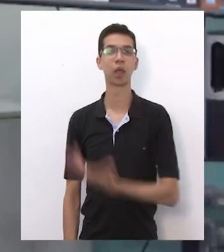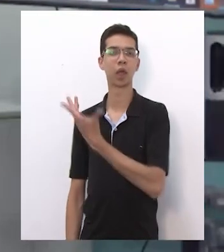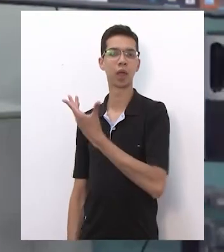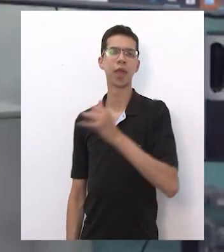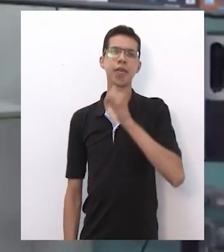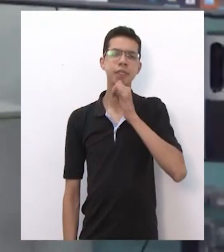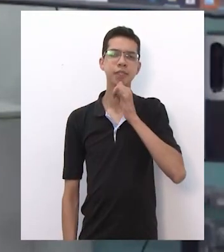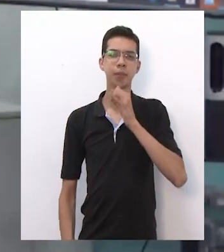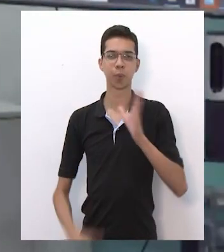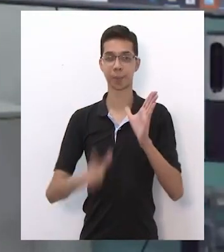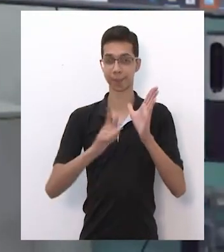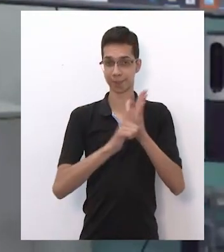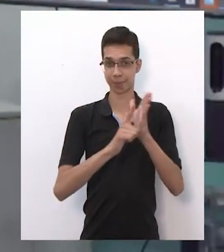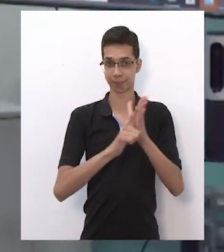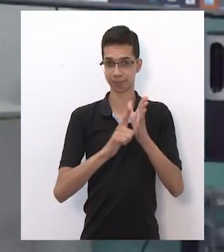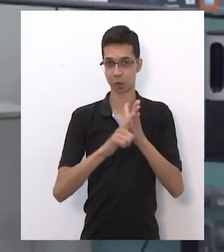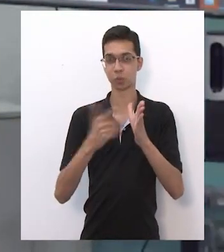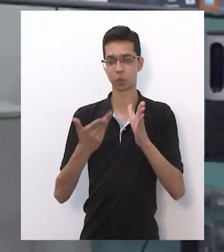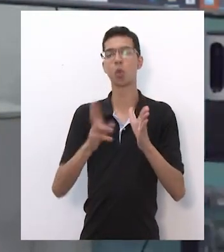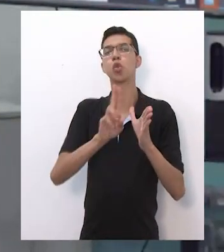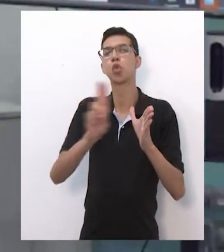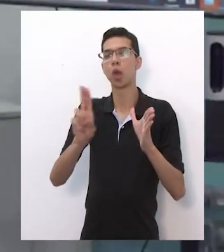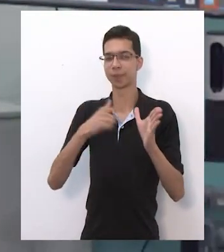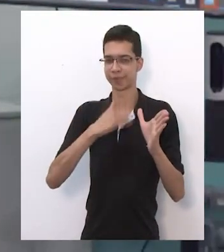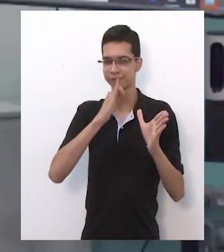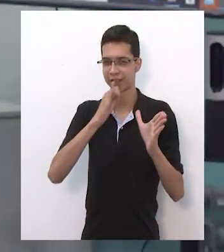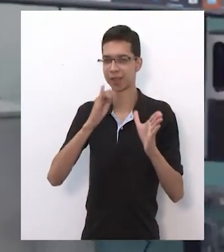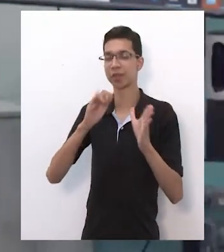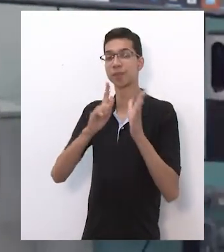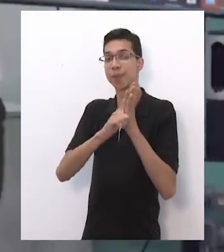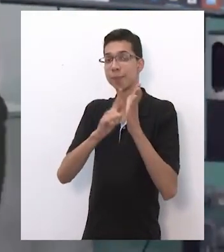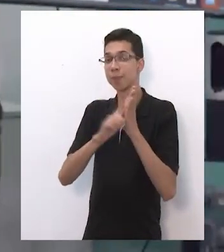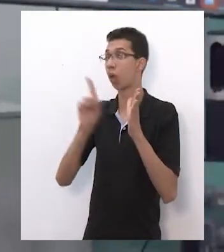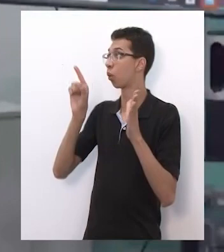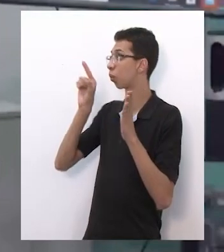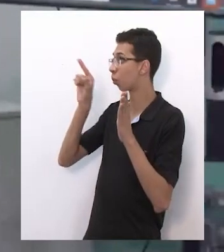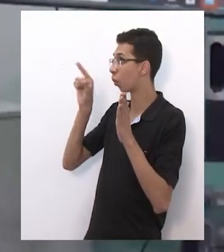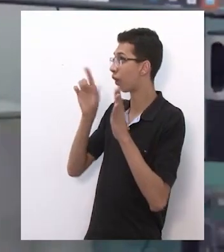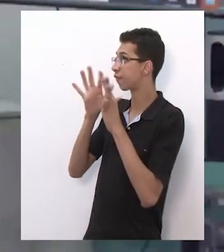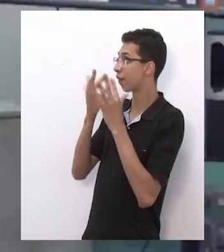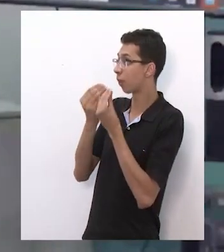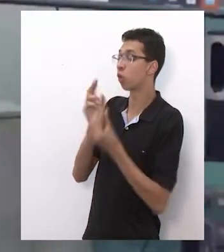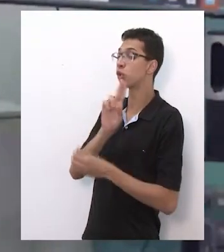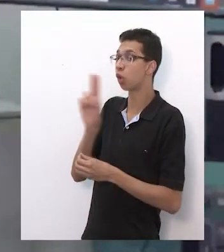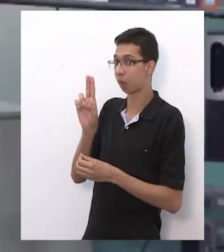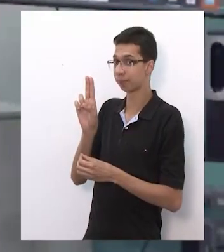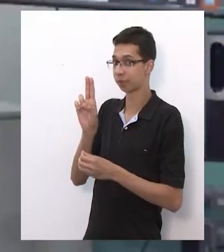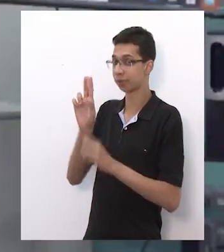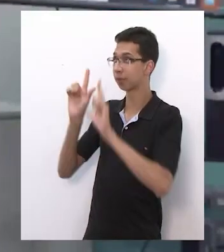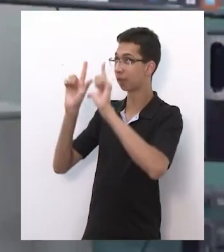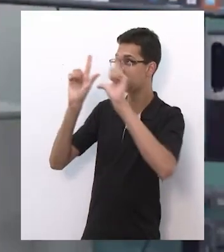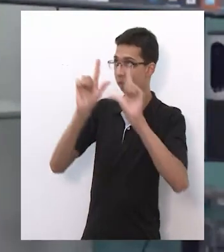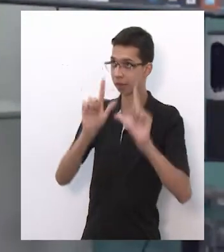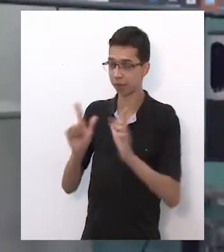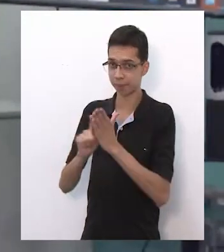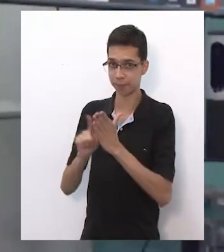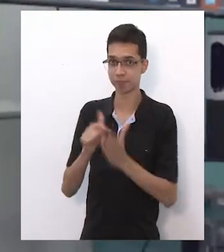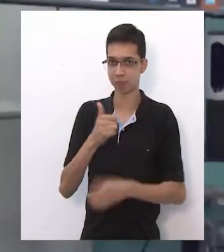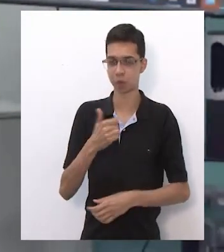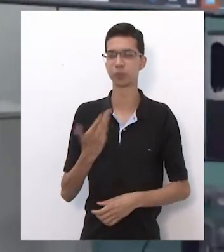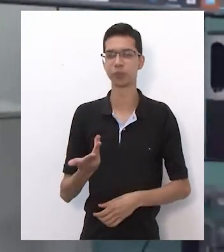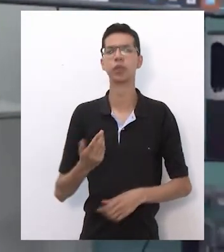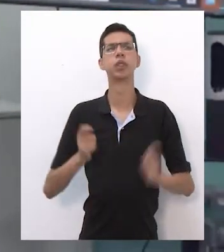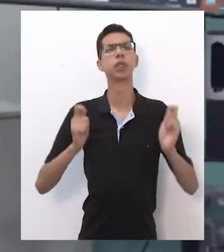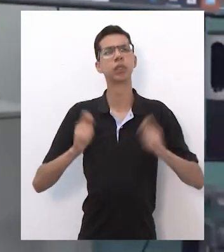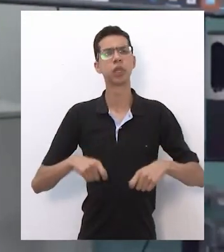de recursos, né? Então, eu tenho aqui, ó, melhorar as janelas, lâmpadas de LED, desligar as luzes à noite,